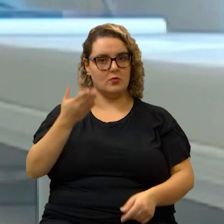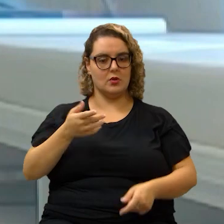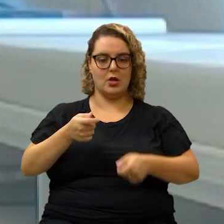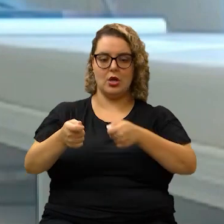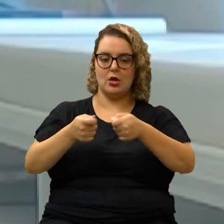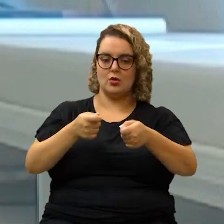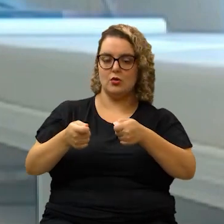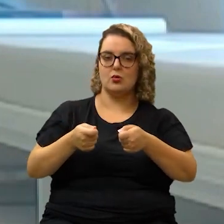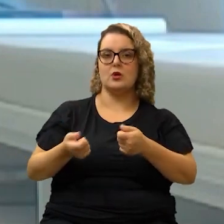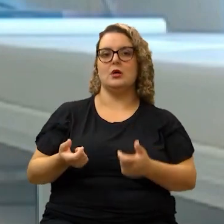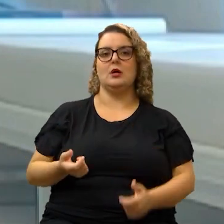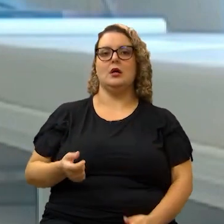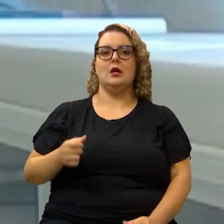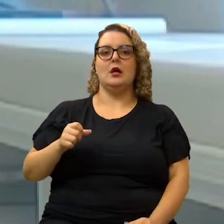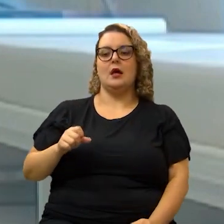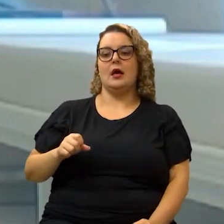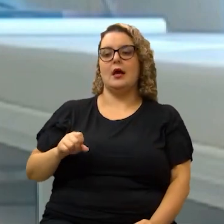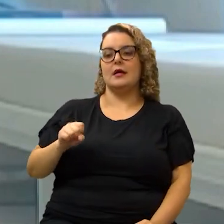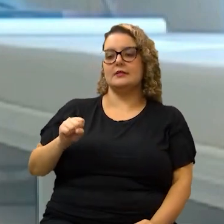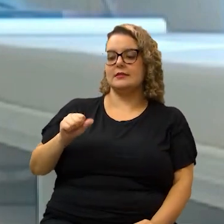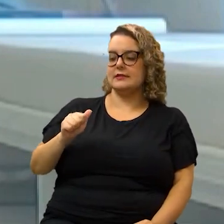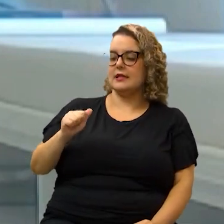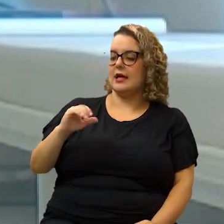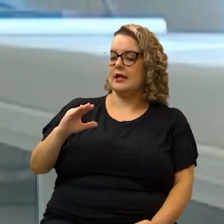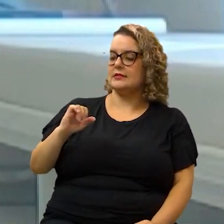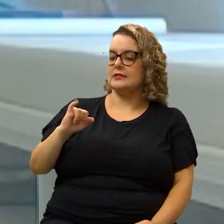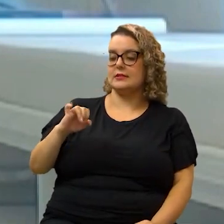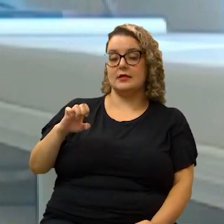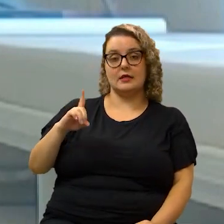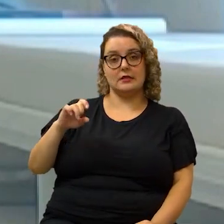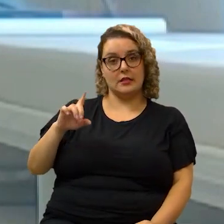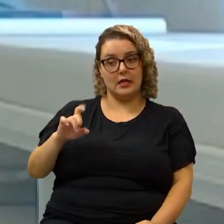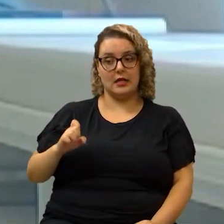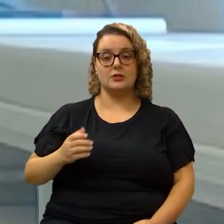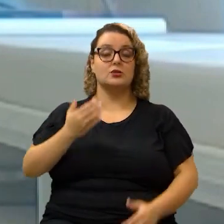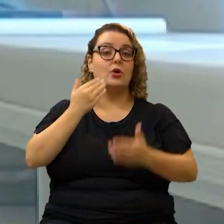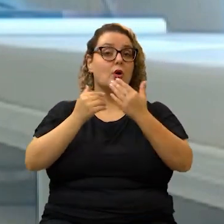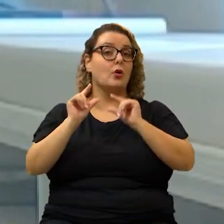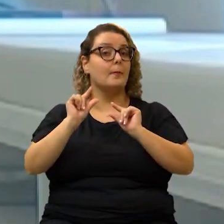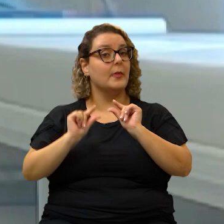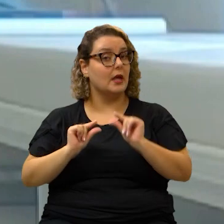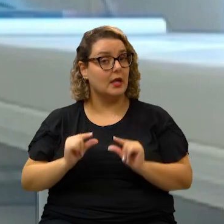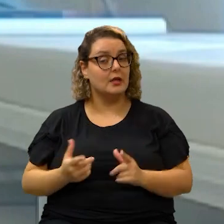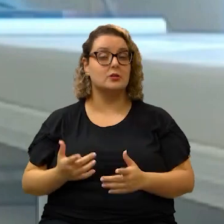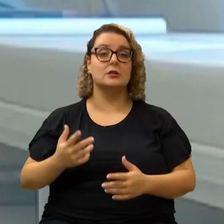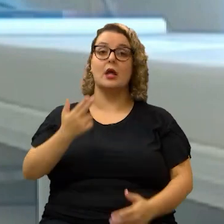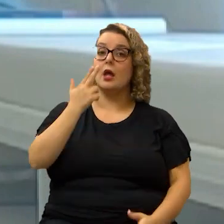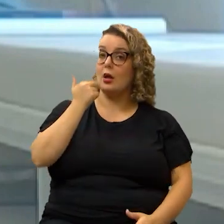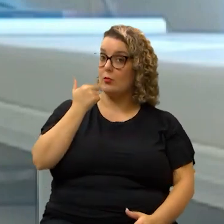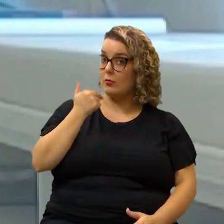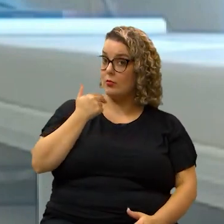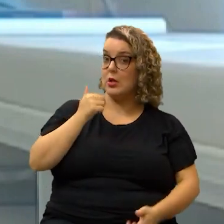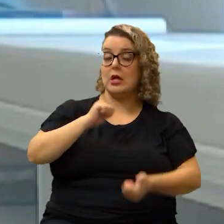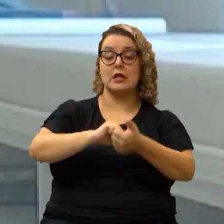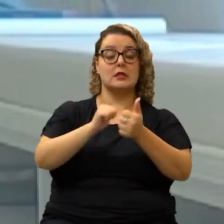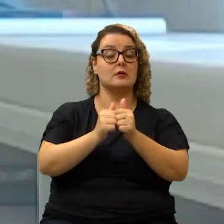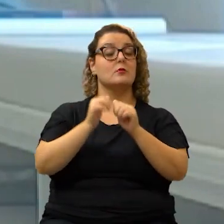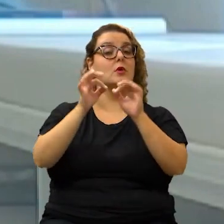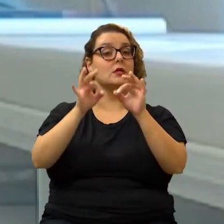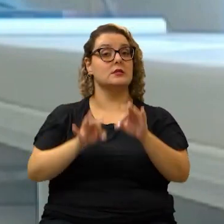A criança aprende a controlar a saciedade, come menos, tem uma nutrição muito adequada. Se ela conseguir